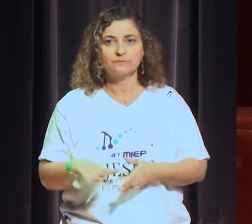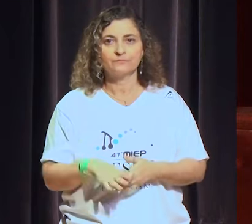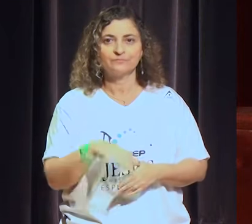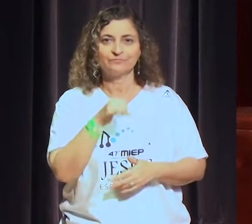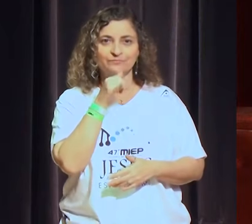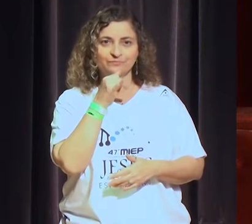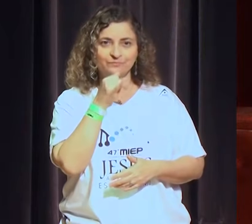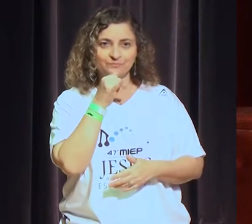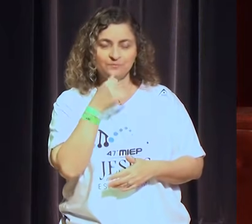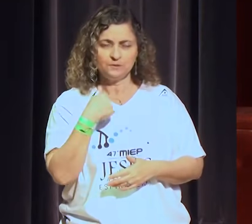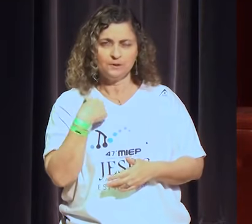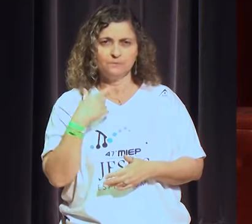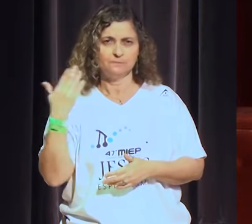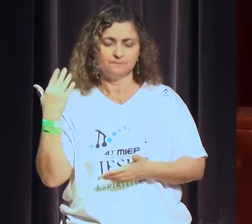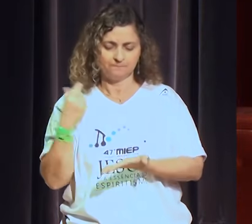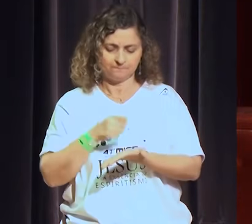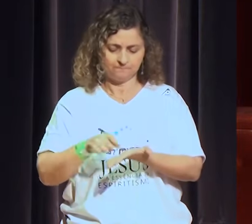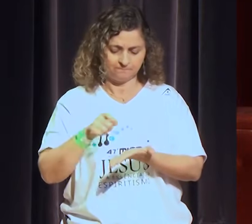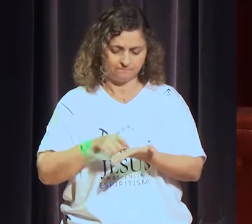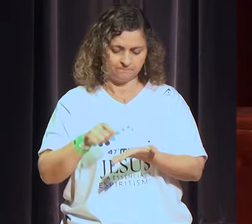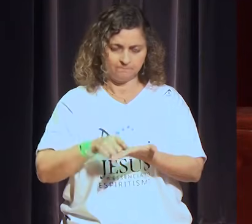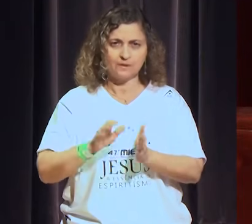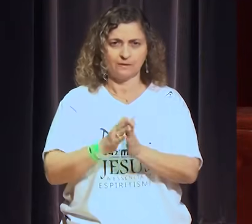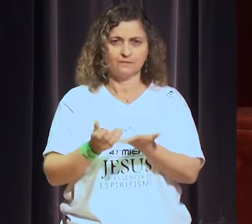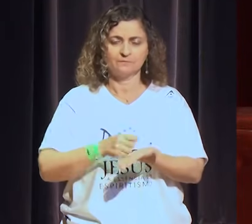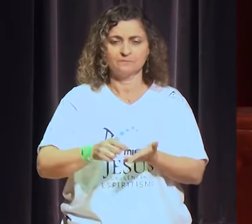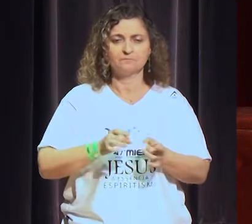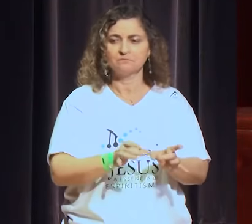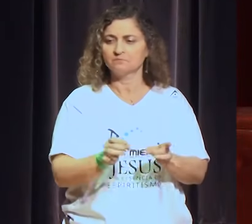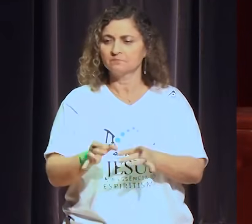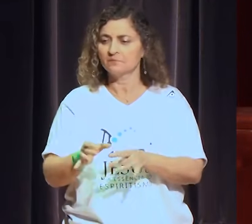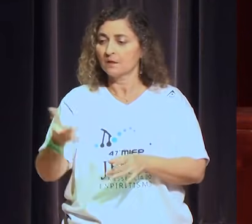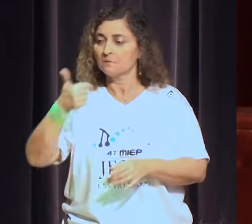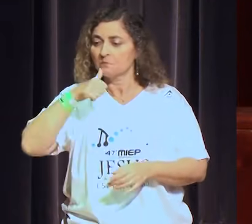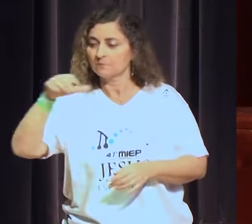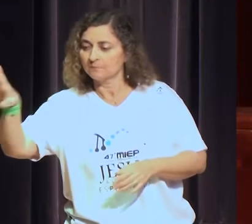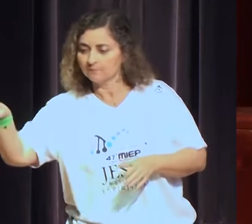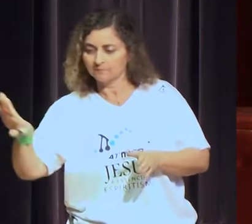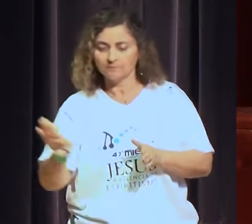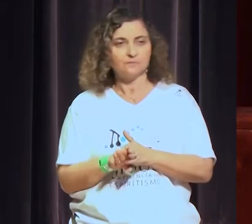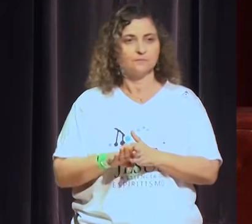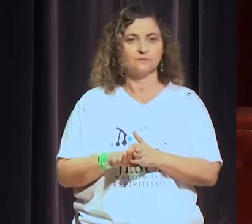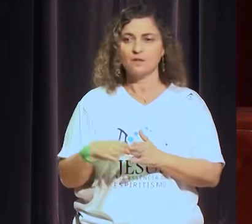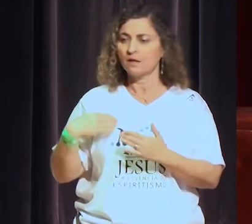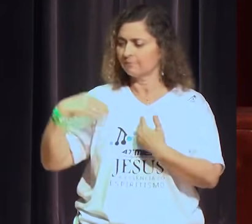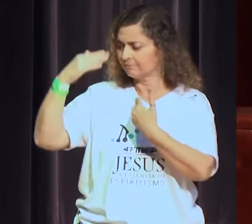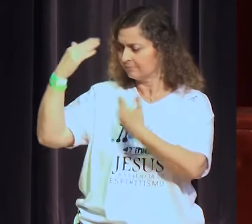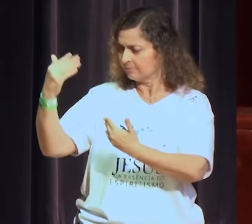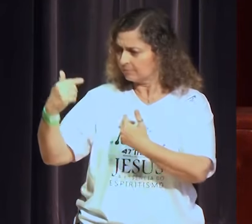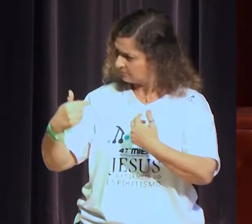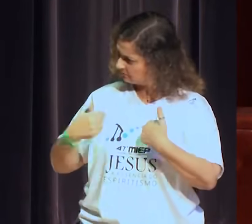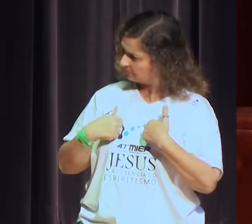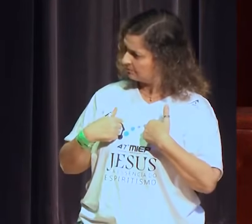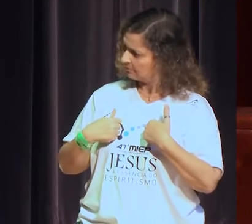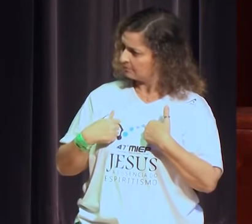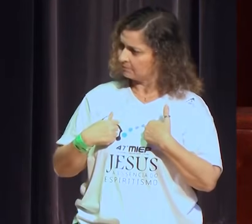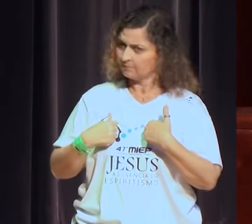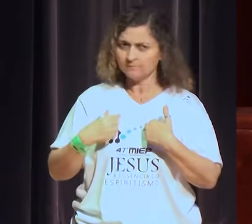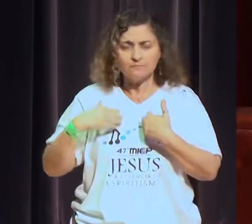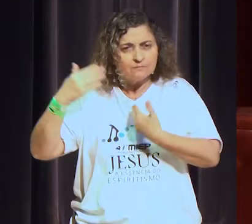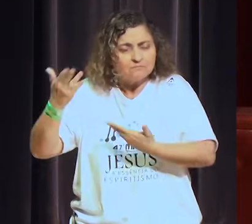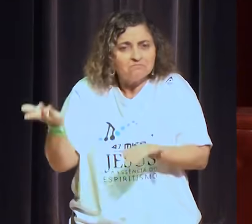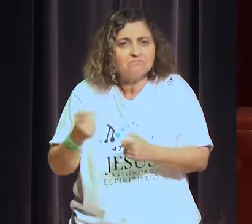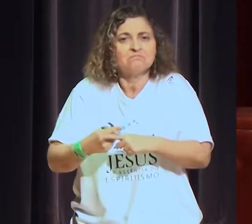autógrafo, chegou uma senhora e falou assim, eu vim te agradecer. Eu falei, não, obrigado, mas por quê? Eu perdi meu marido e minhas